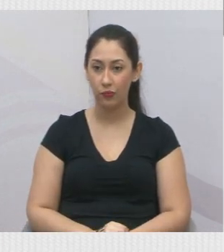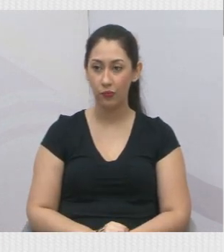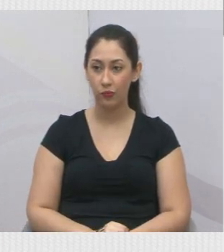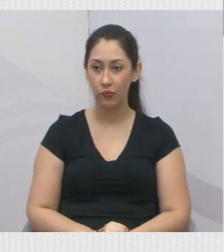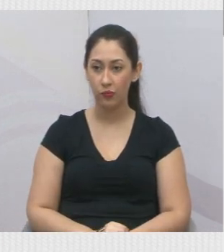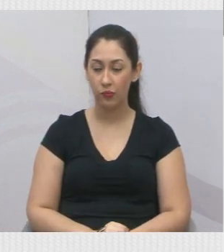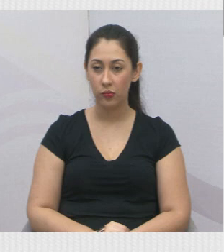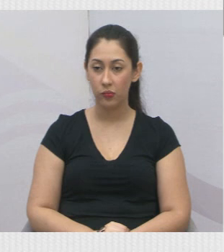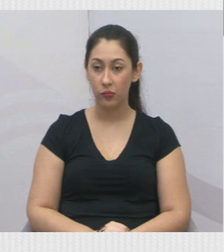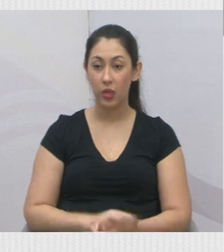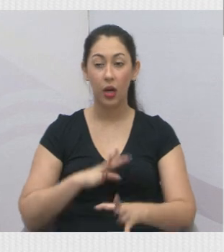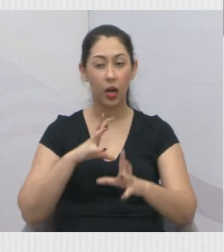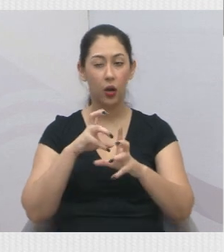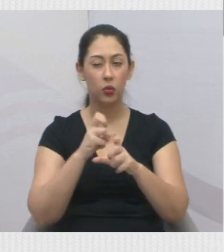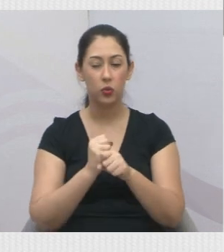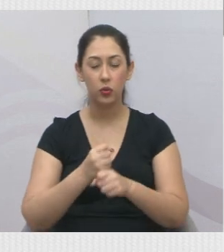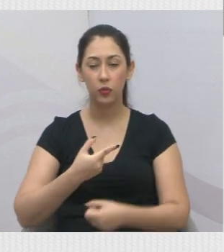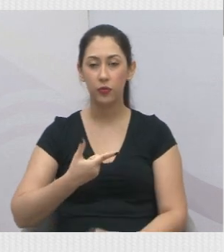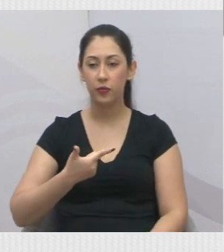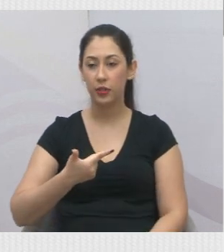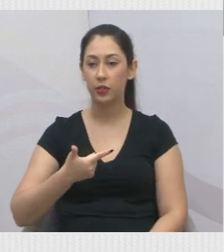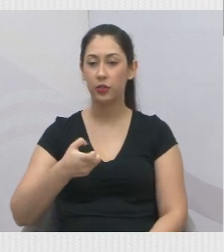de